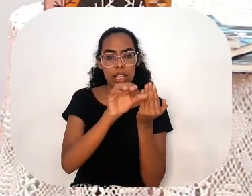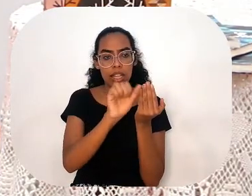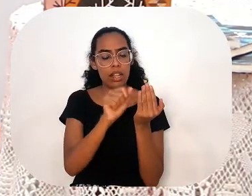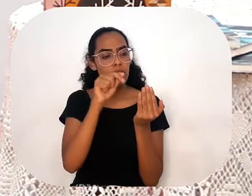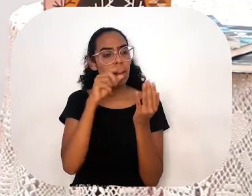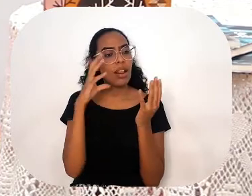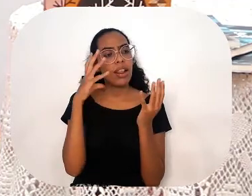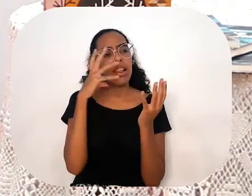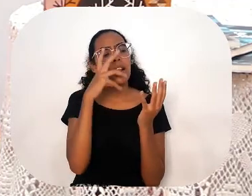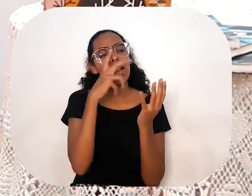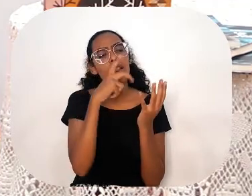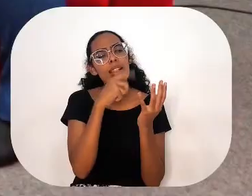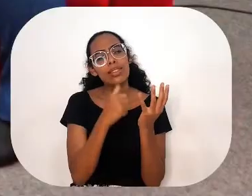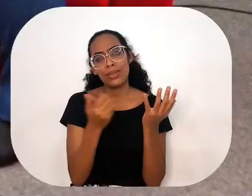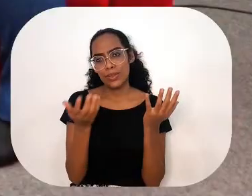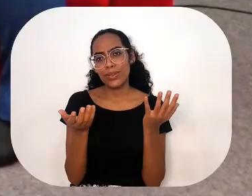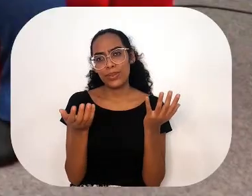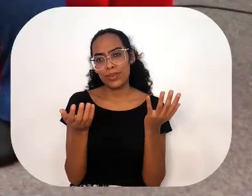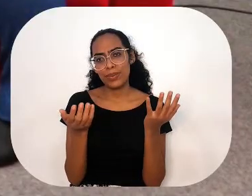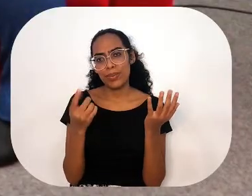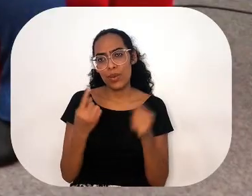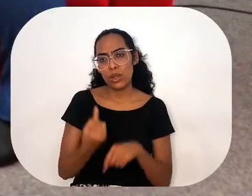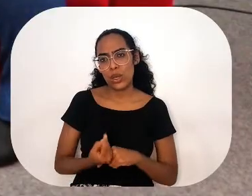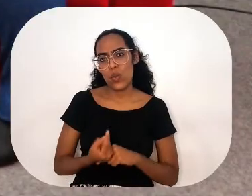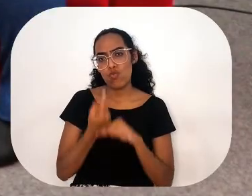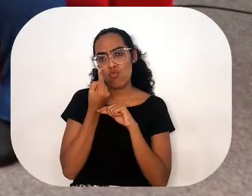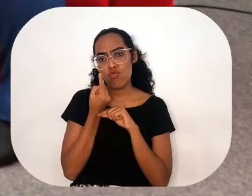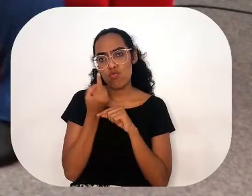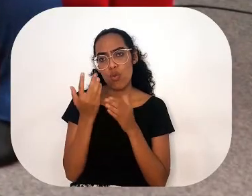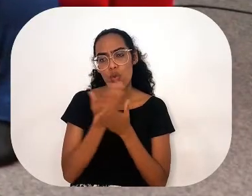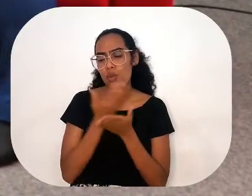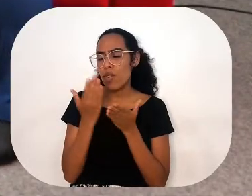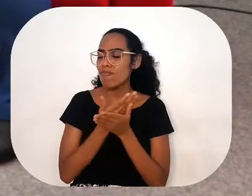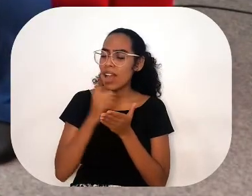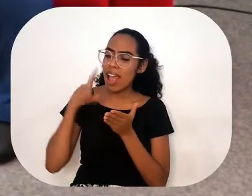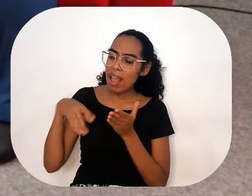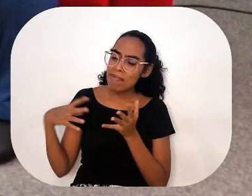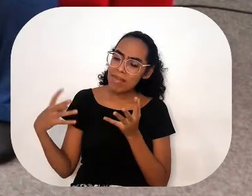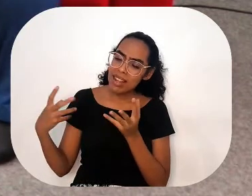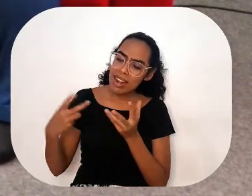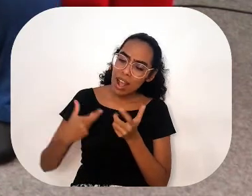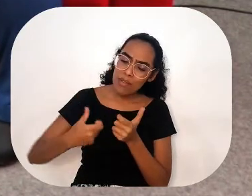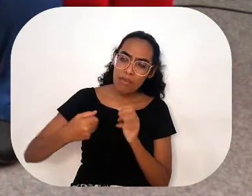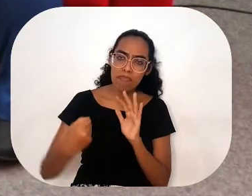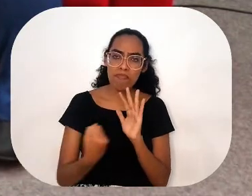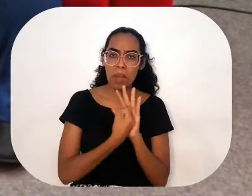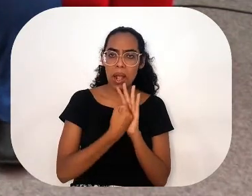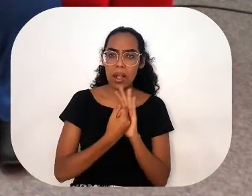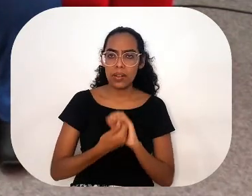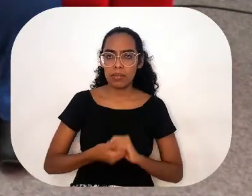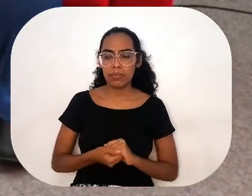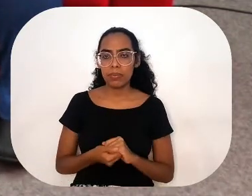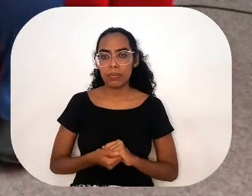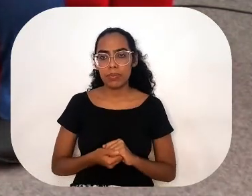a partir daquele lindo livro que ela escreveu né eu acredito que seja o único romance dela mas é um romance que deixa